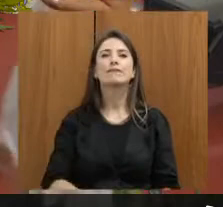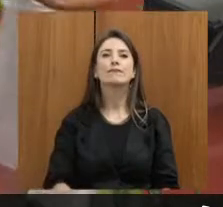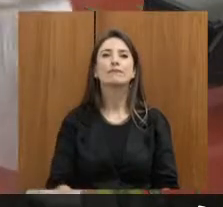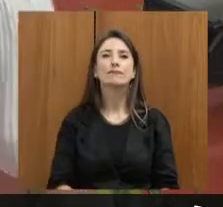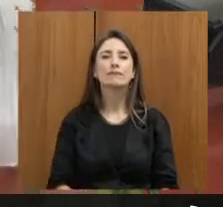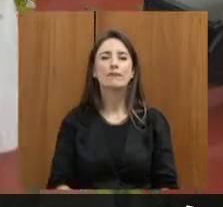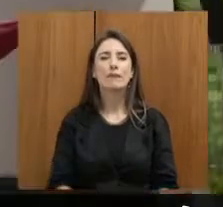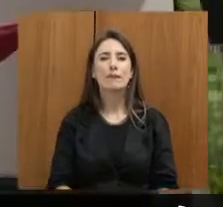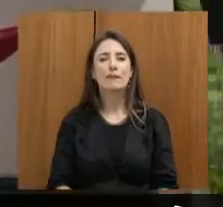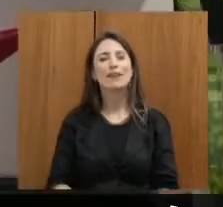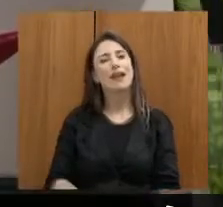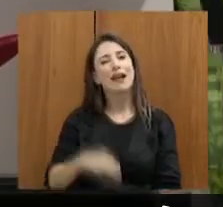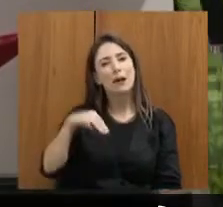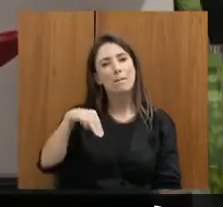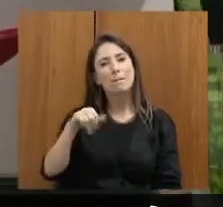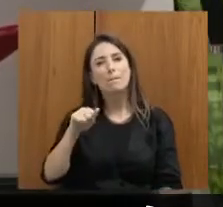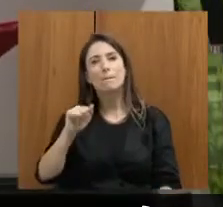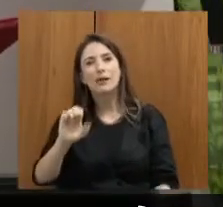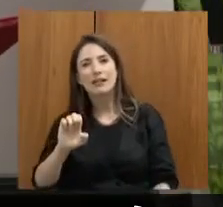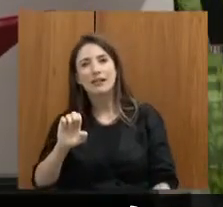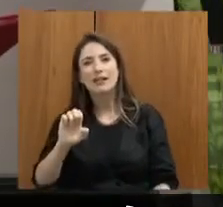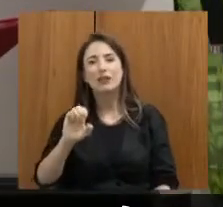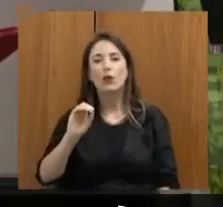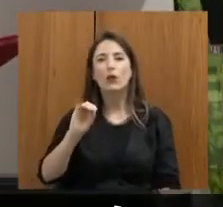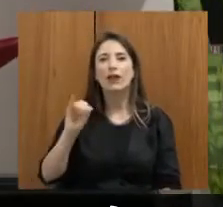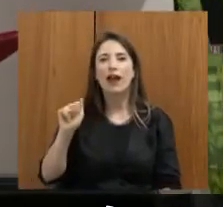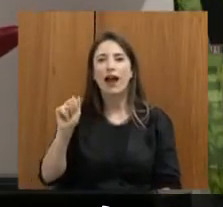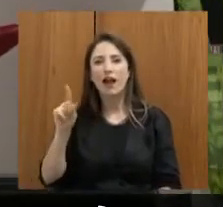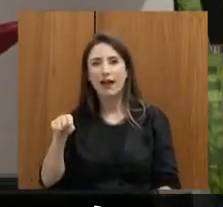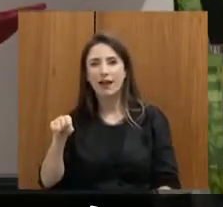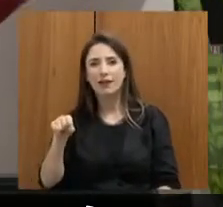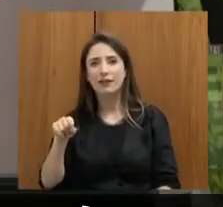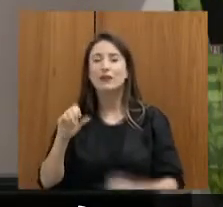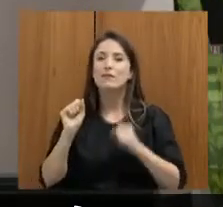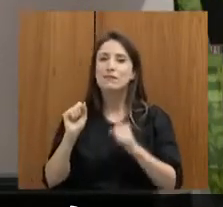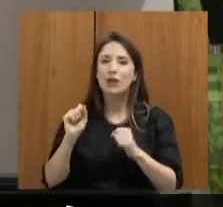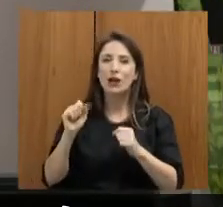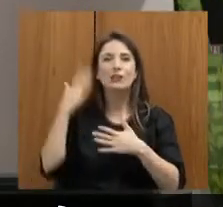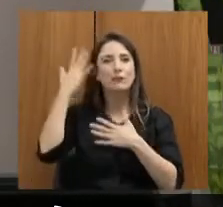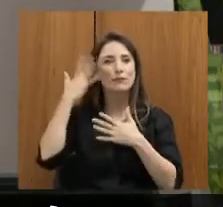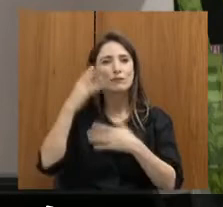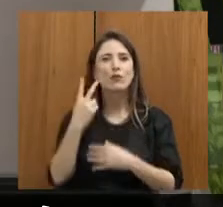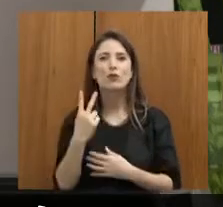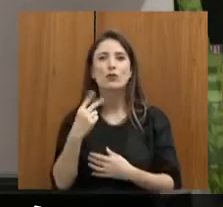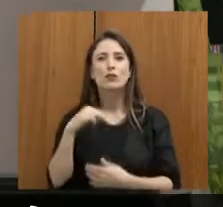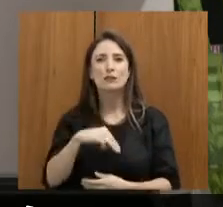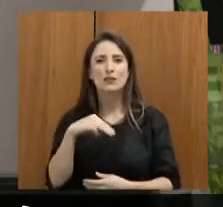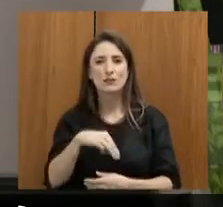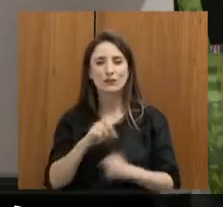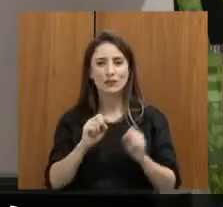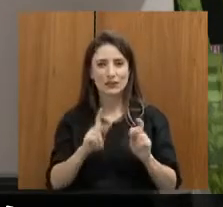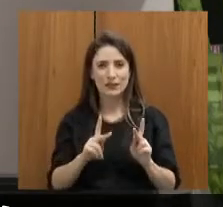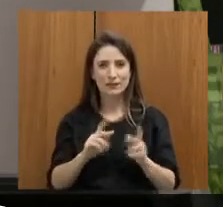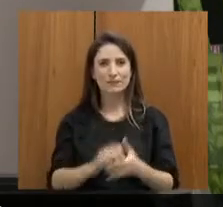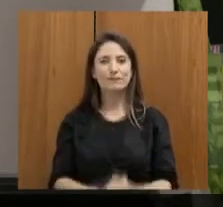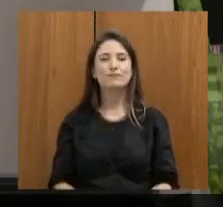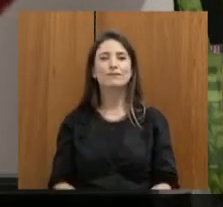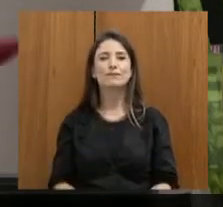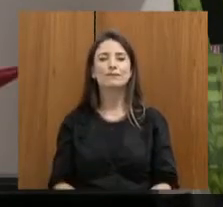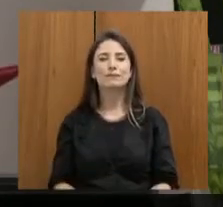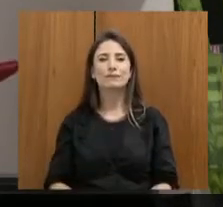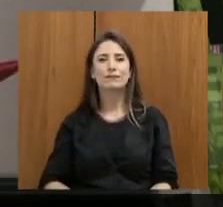mãe olhar aquele microfone são dois minutos certo a mãe olhar